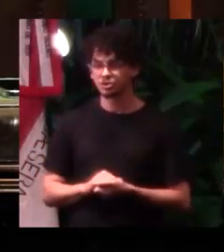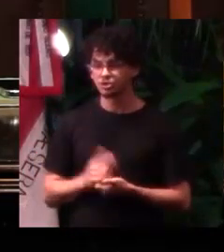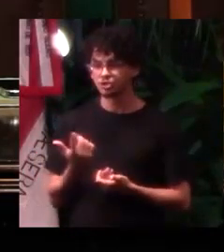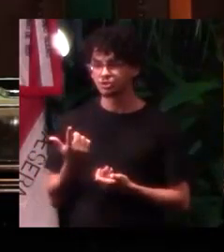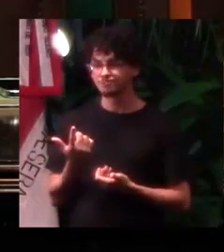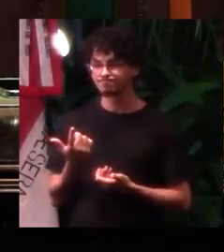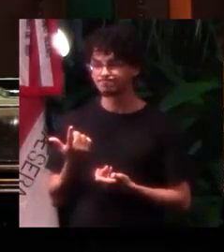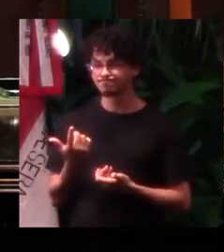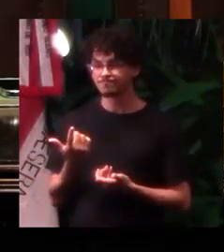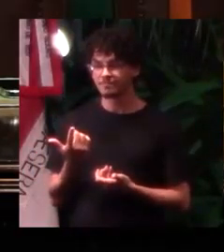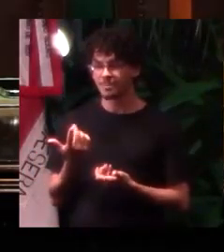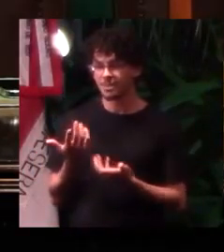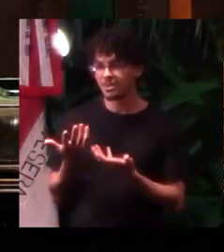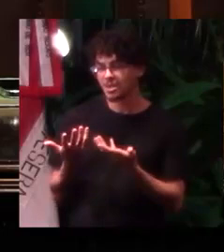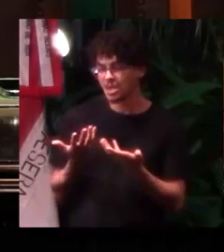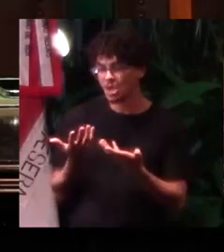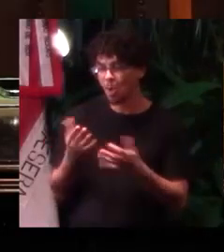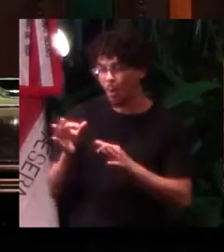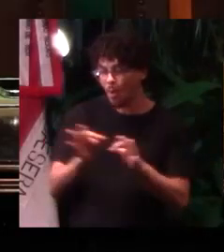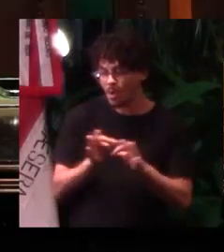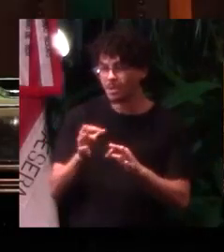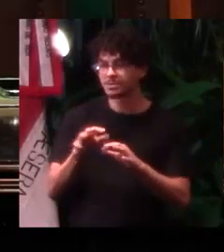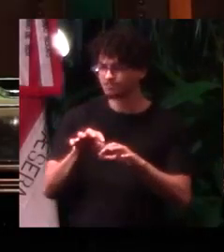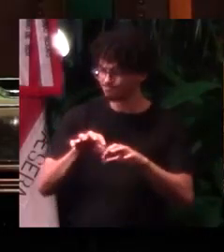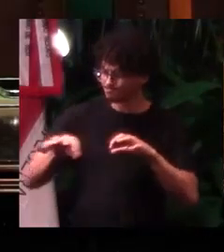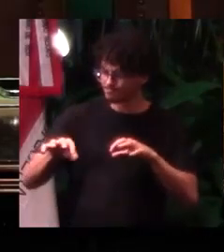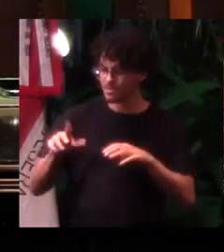um pouco em posição